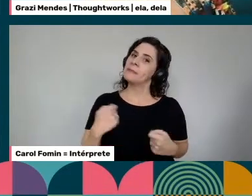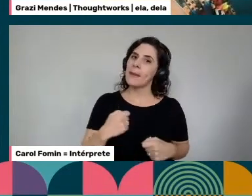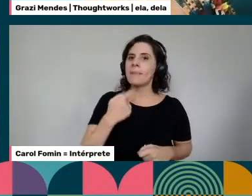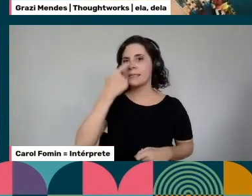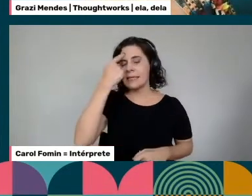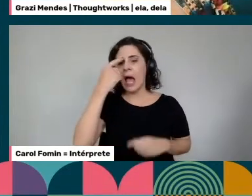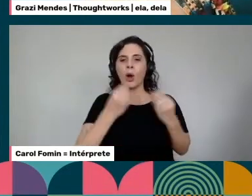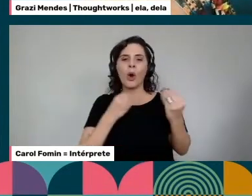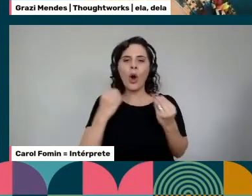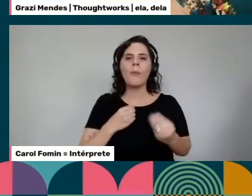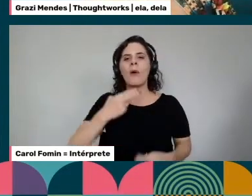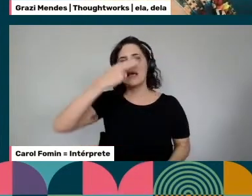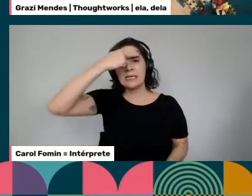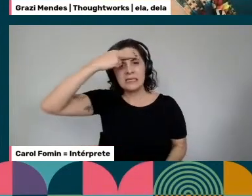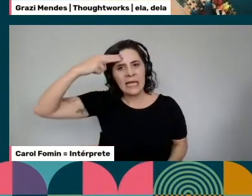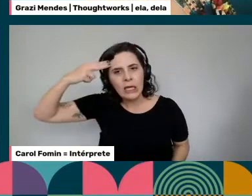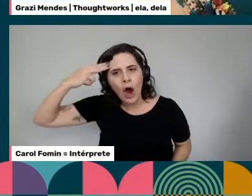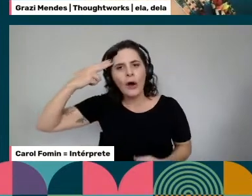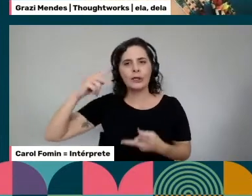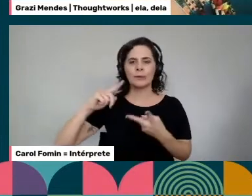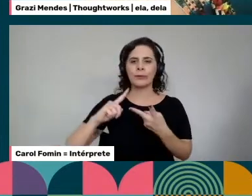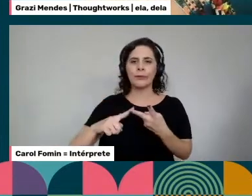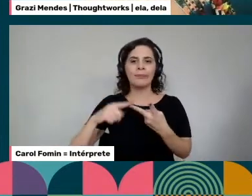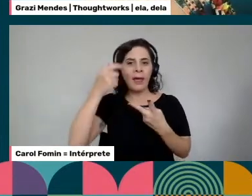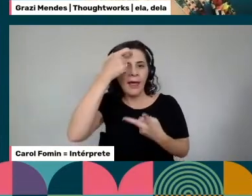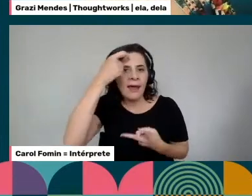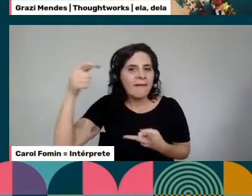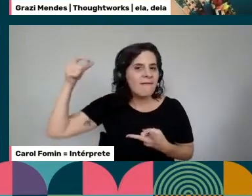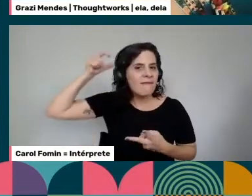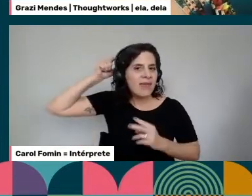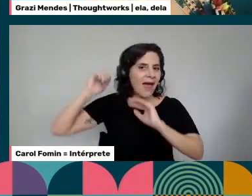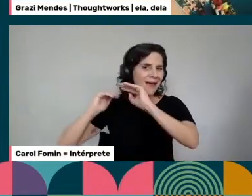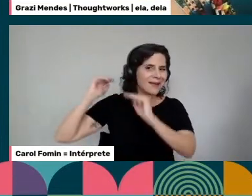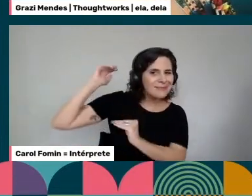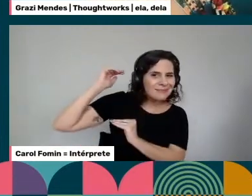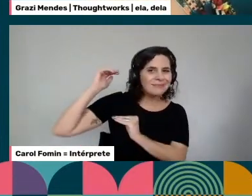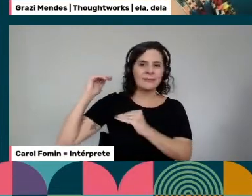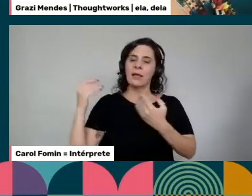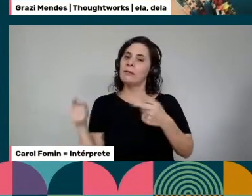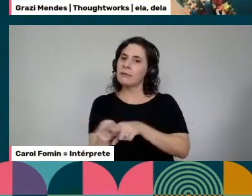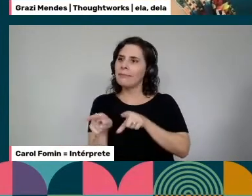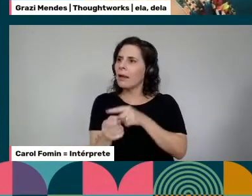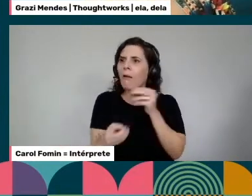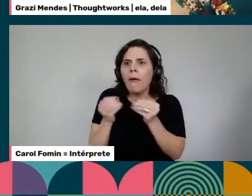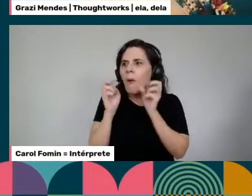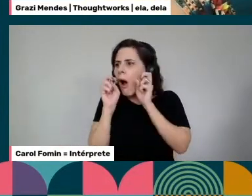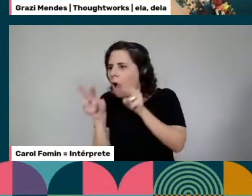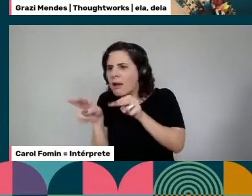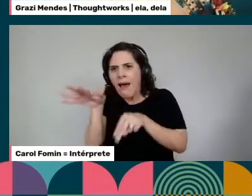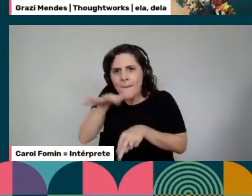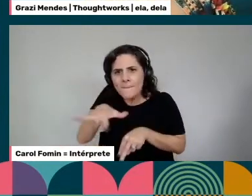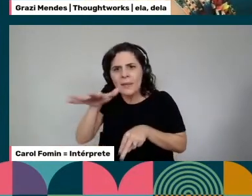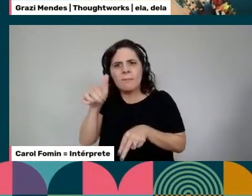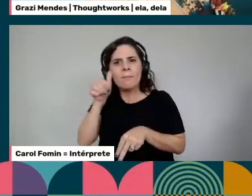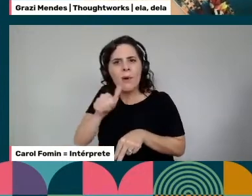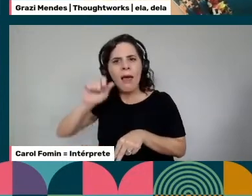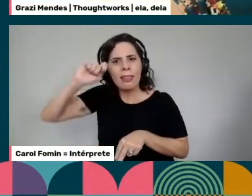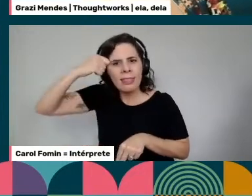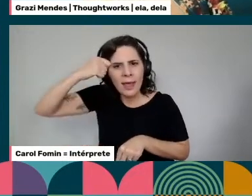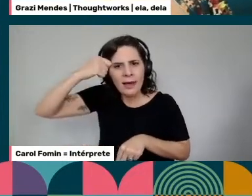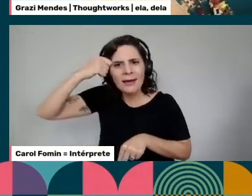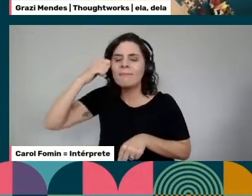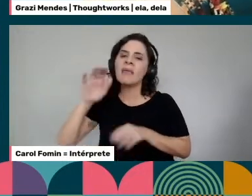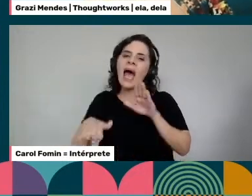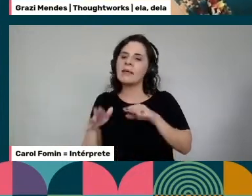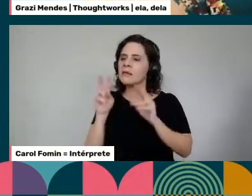vieses. Então, como que a gente consegue olhar para esse ambiente com as mulheres negras, que são subrepresentadas e subestimadas também